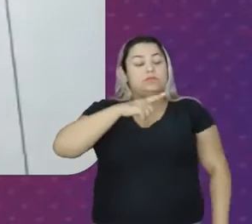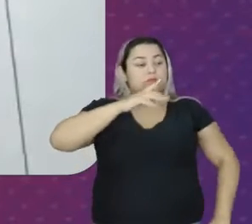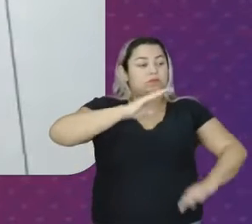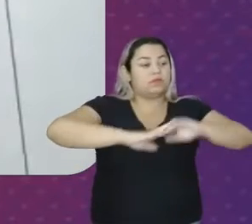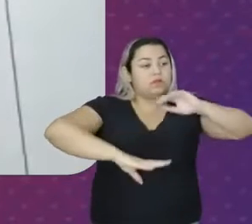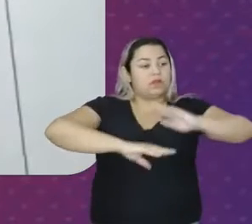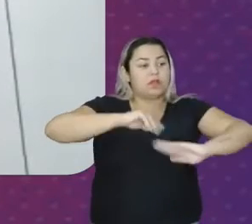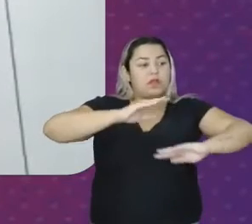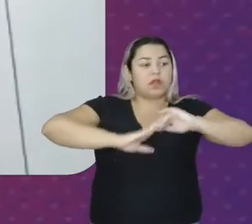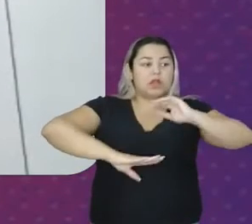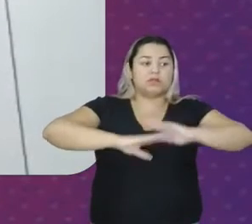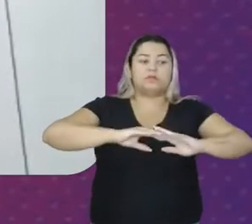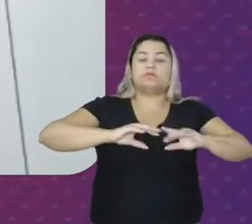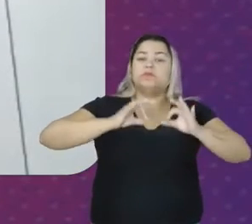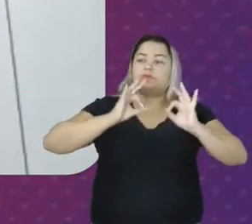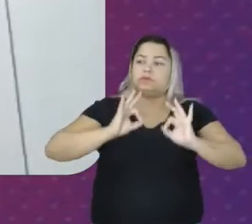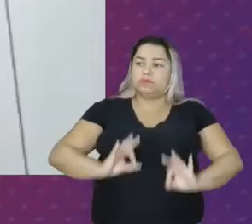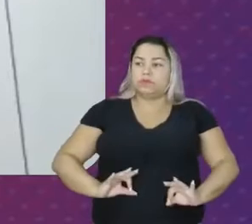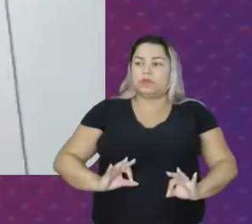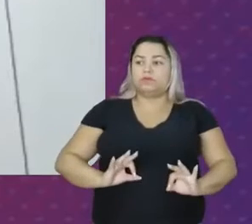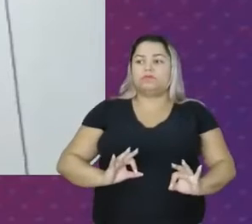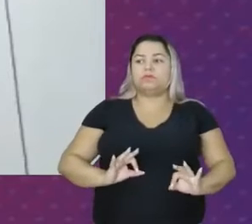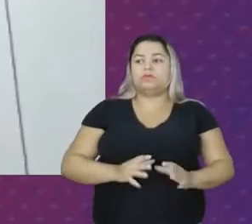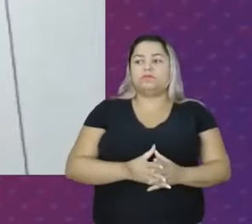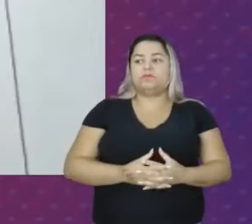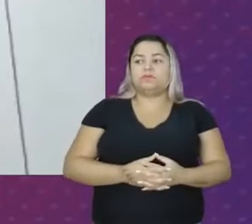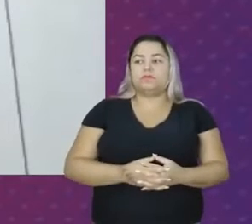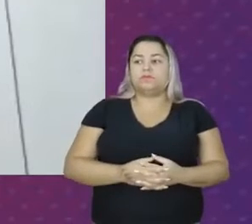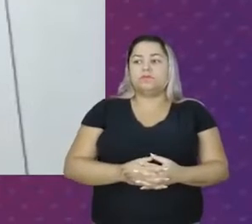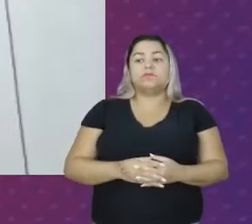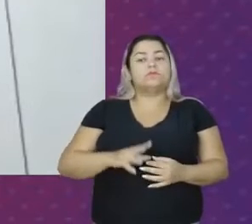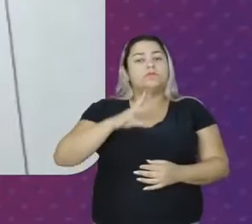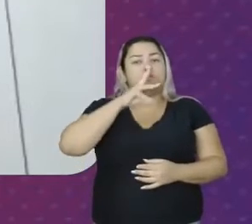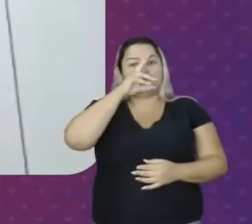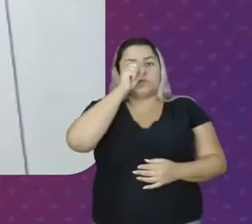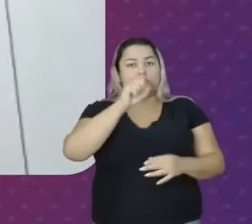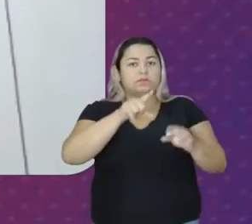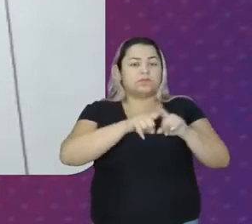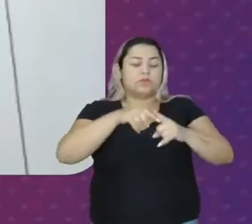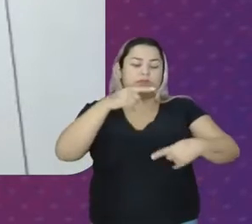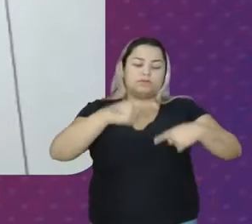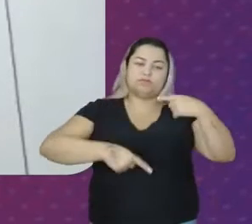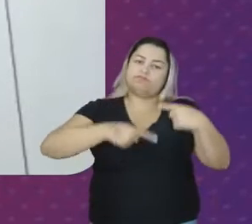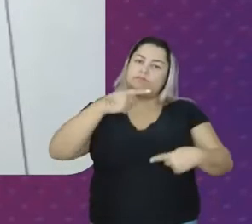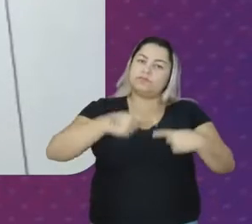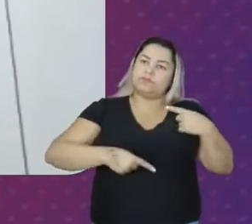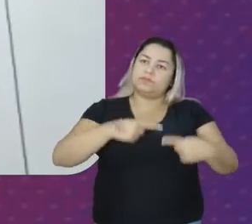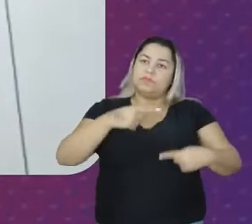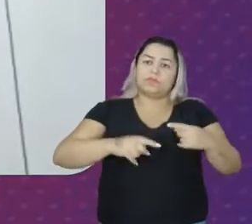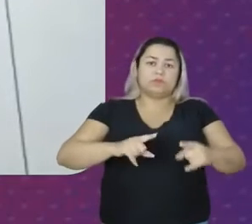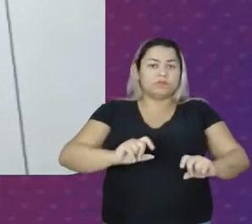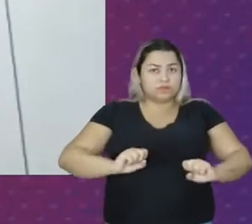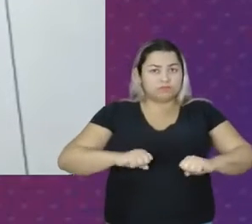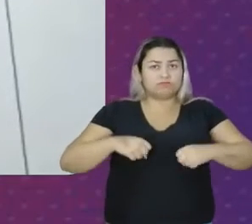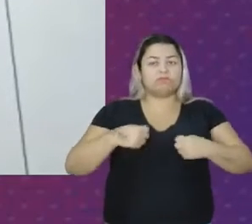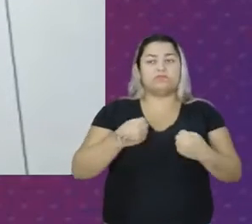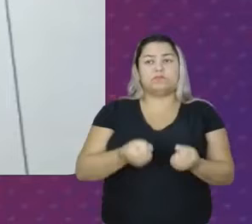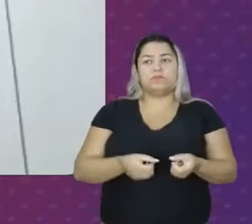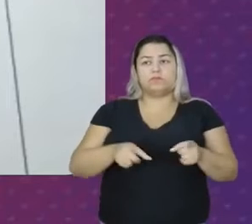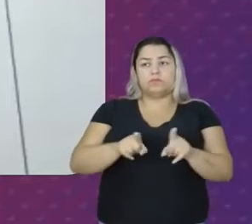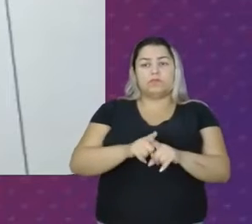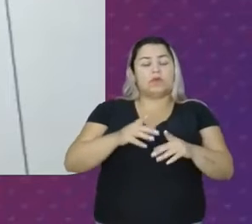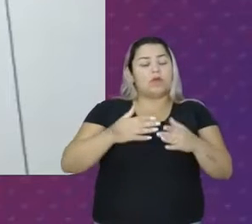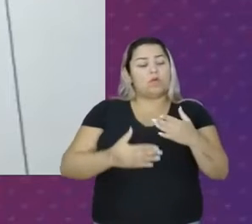ações concretas e a gente ir fortalecendo esse debate, essas ações, esse enfrentamento aí